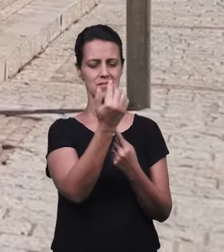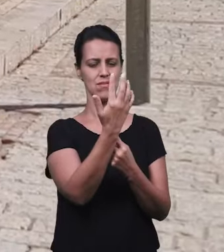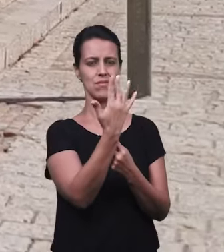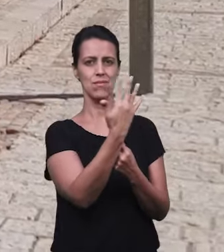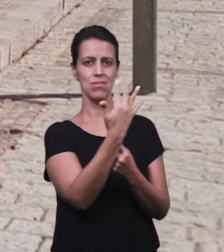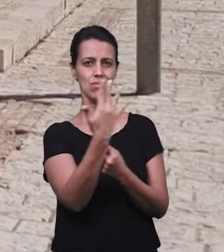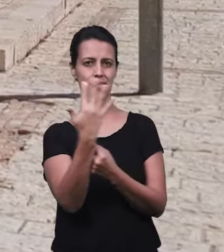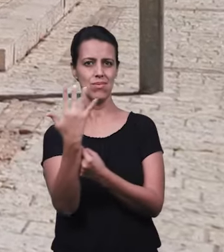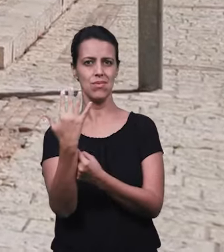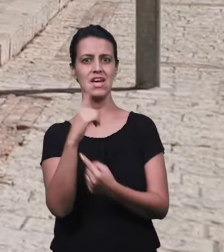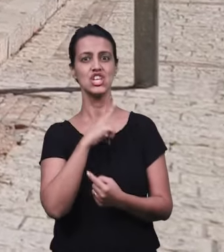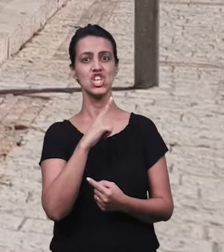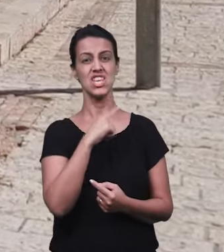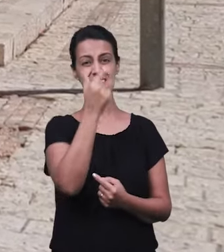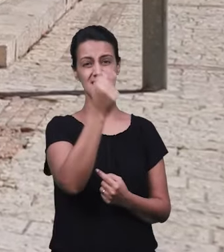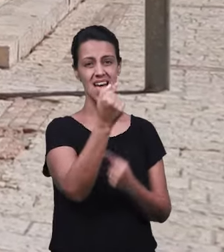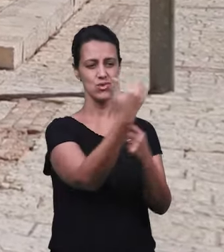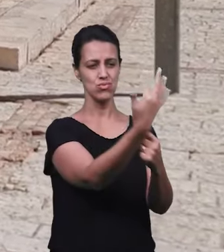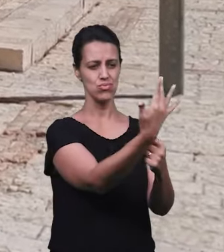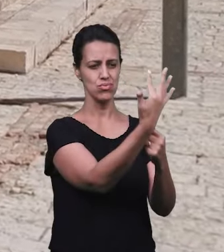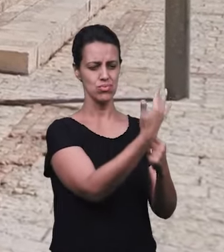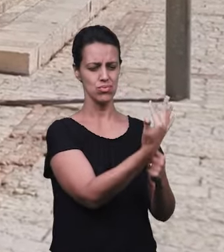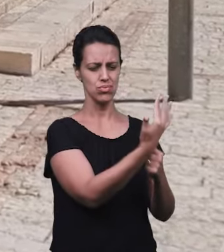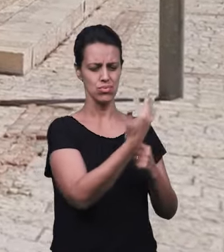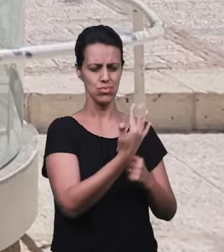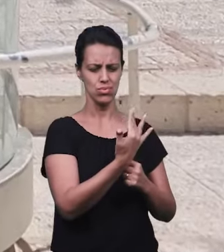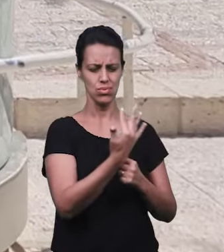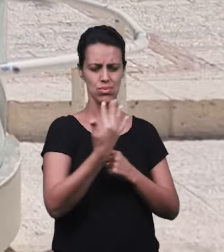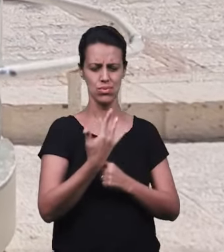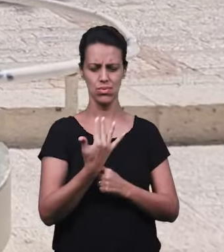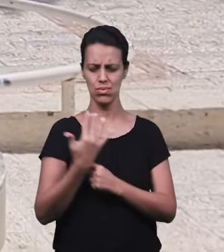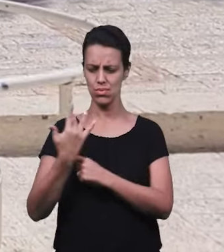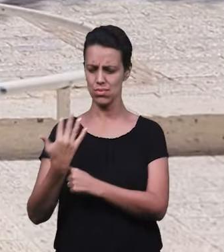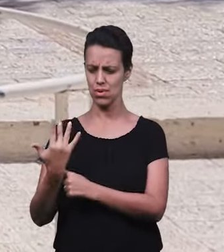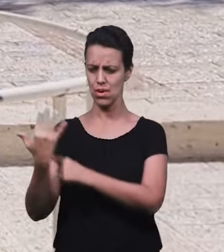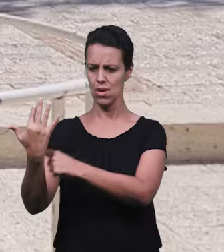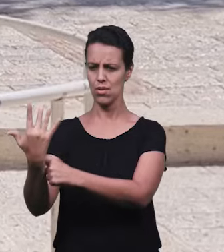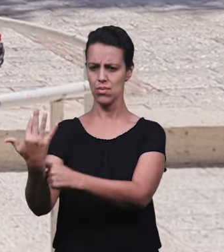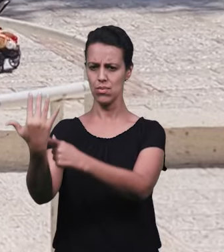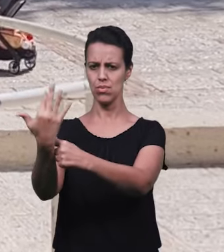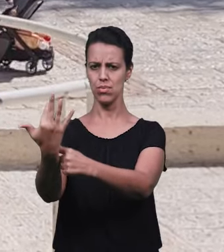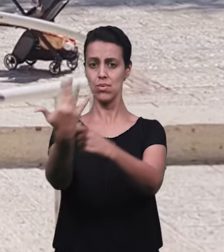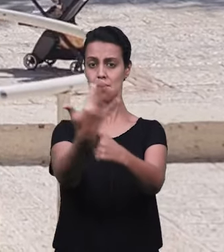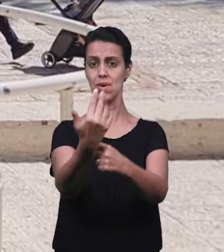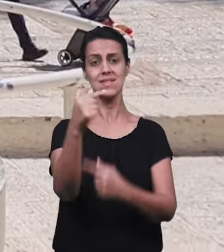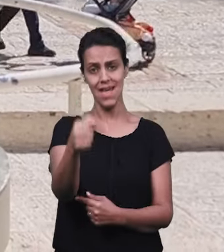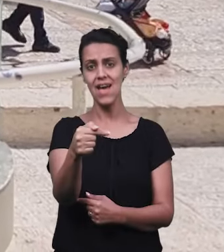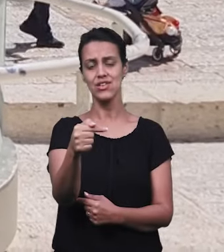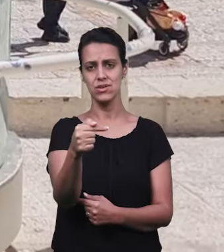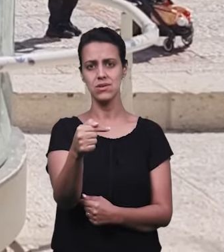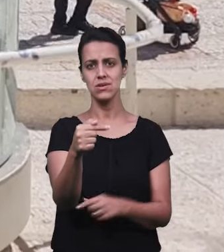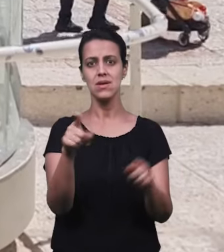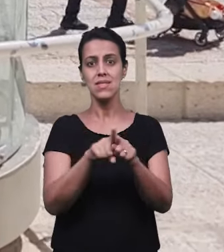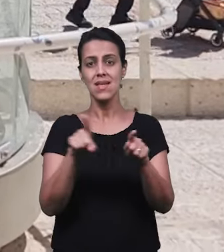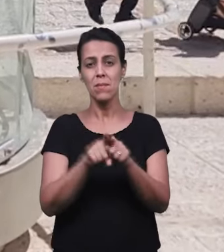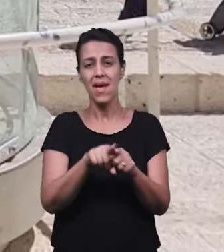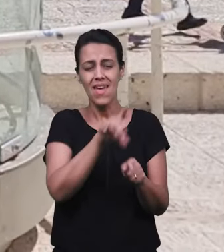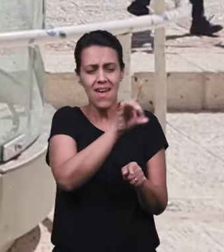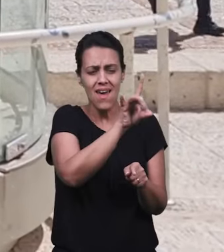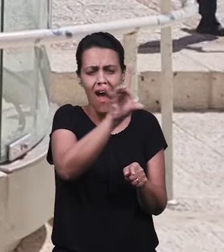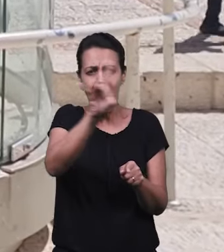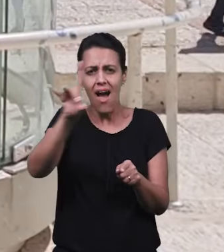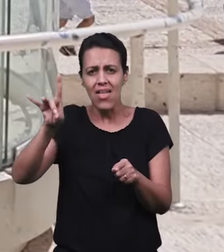que cada castiçal tem 7 hastes, né? 7 lâmpadas. Então, mostrando como que a revelação do Espírito Santo, a